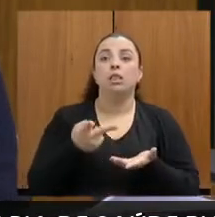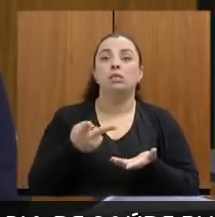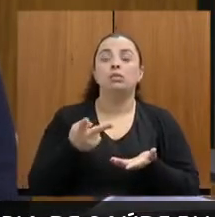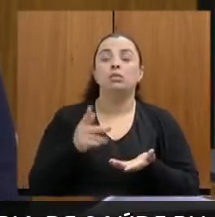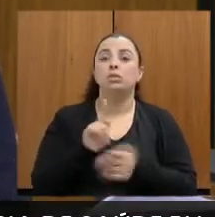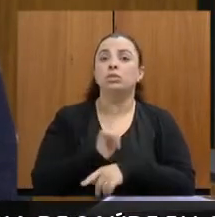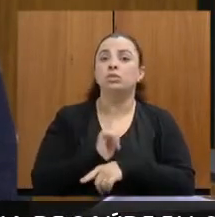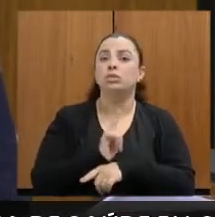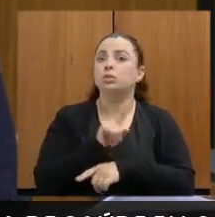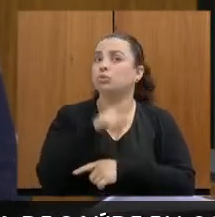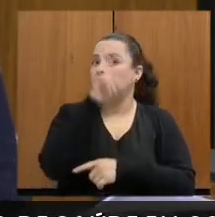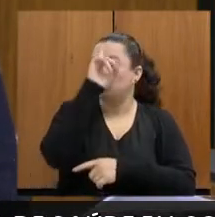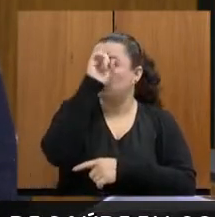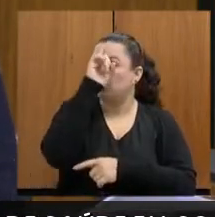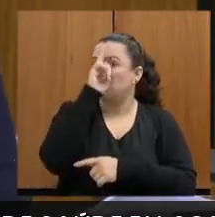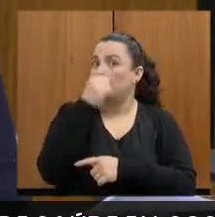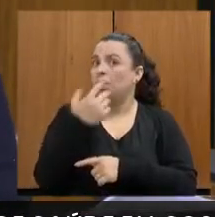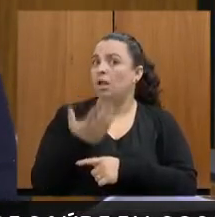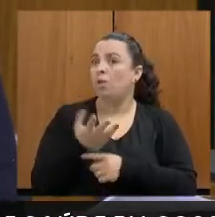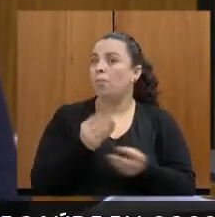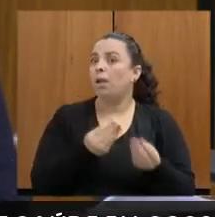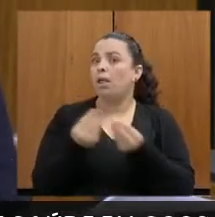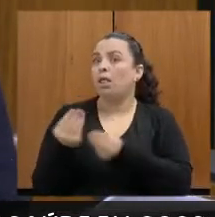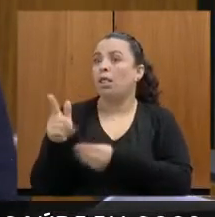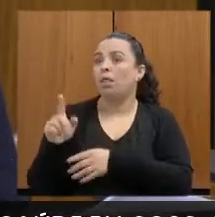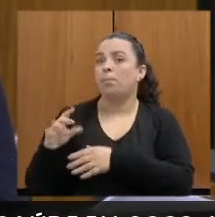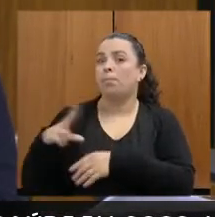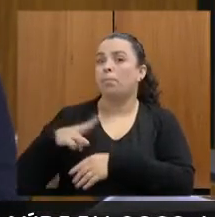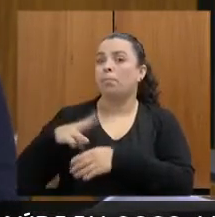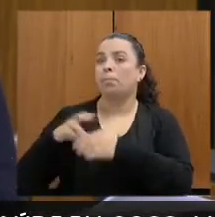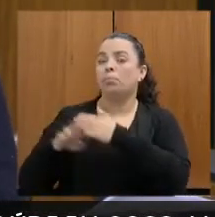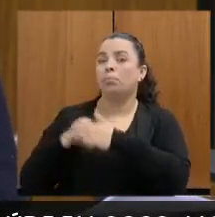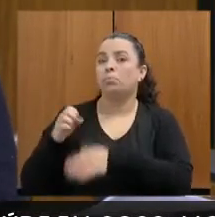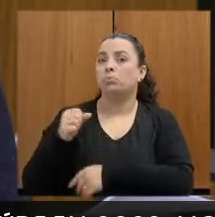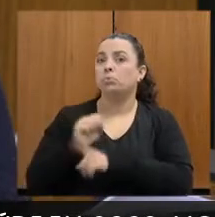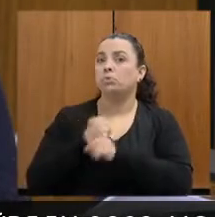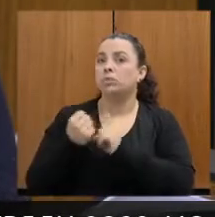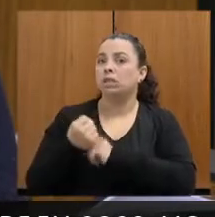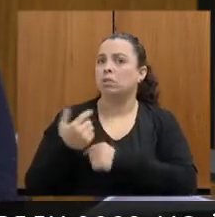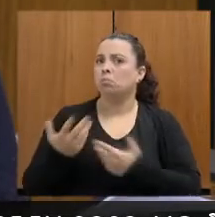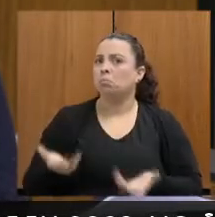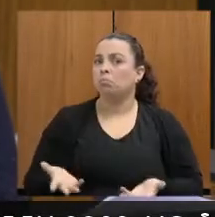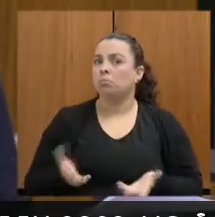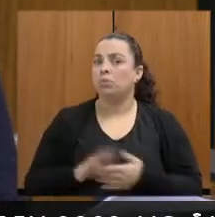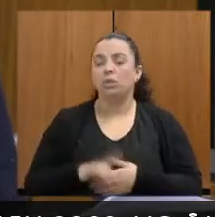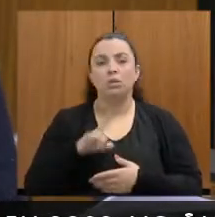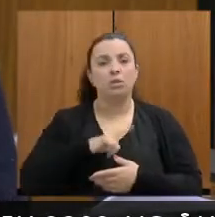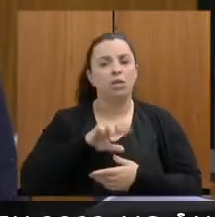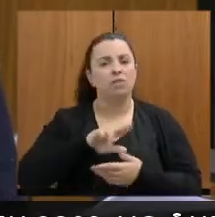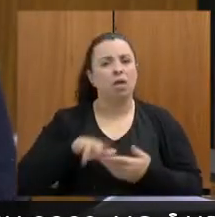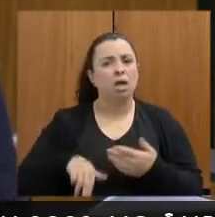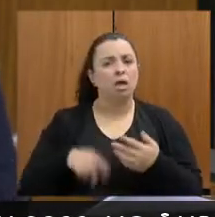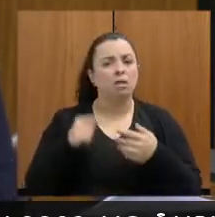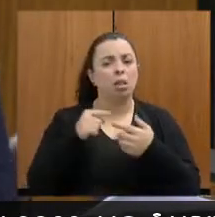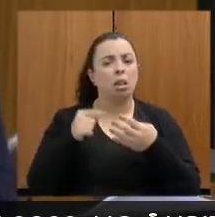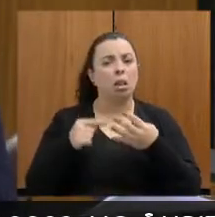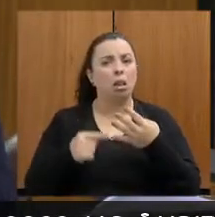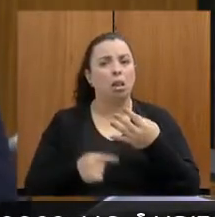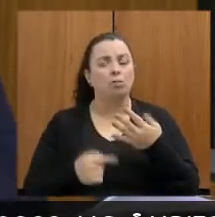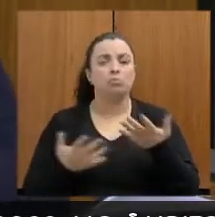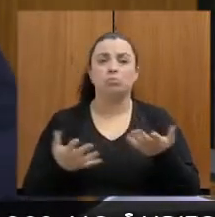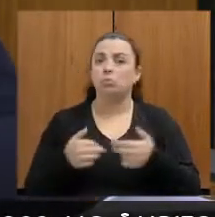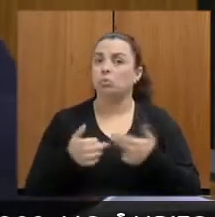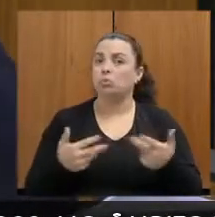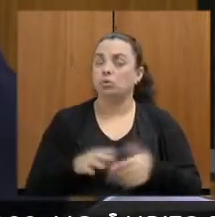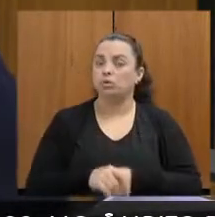de unidades hospitalares para as organizações sociais dá uma série de questões o placar ia